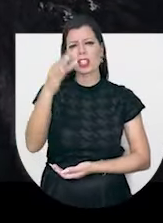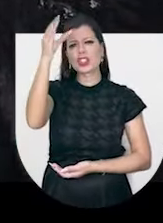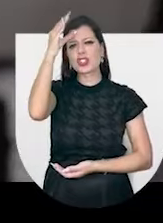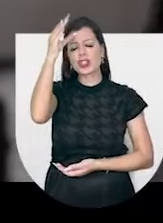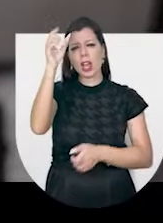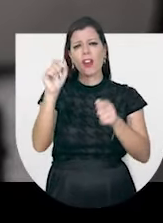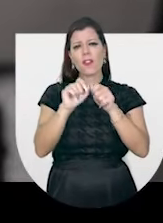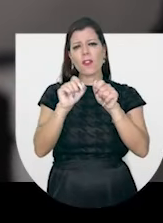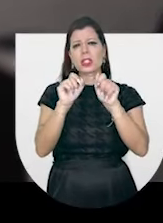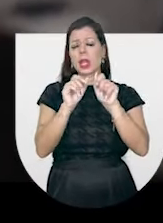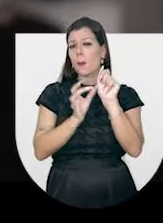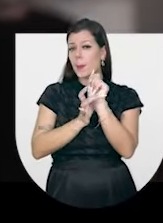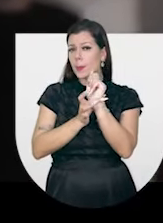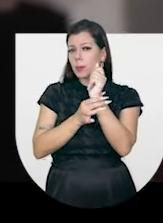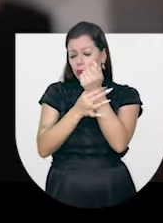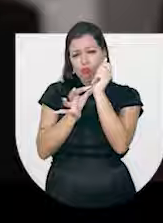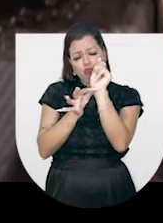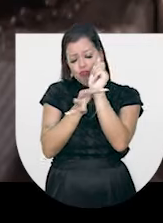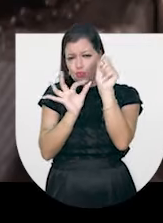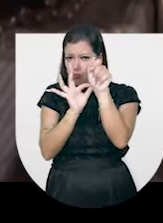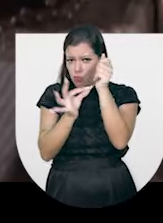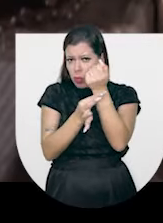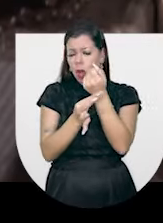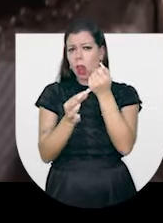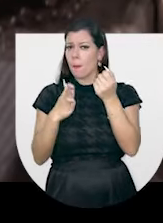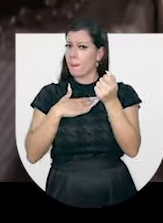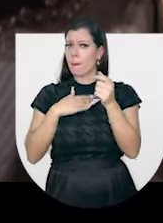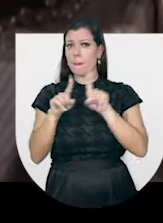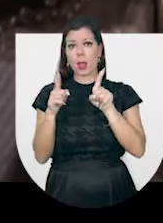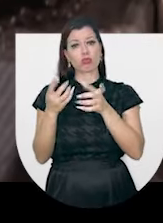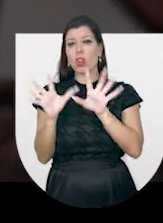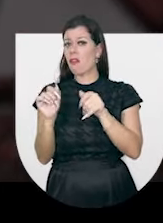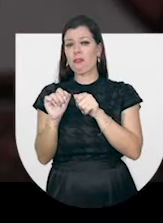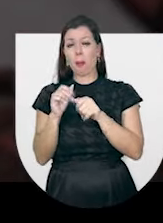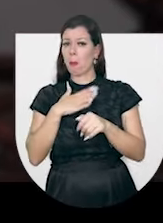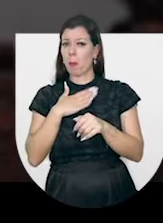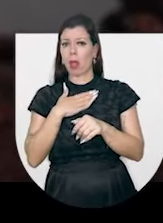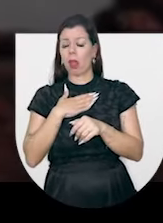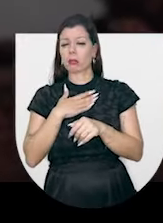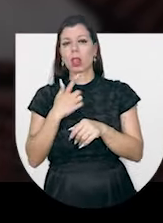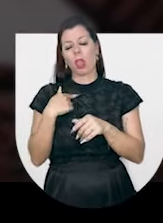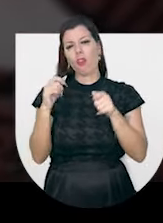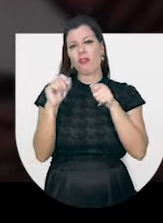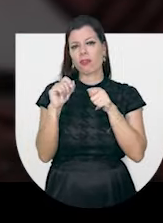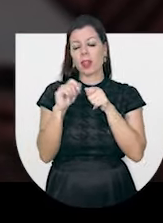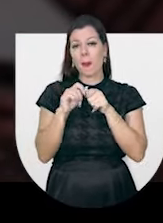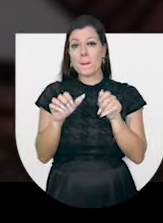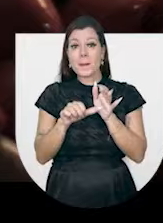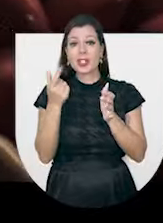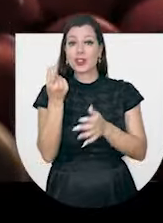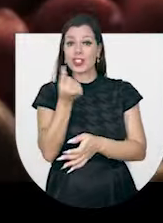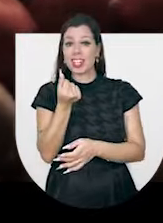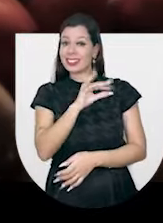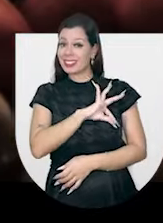Eu pedia para o meu tio fazer uma pulseirinha de macramê para mim, e ninguém queria fazer. Aí eu peguei e fiz, e quando